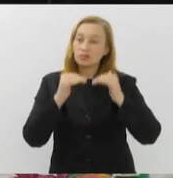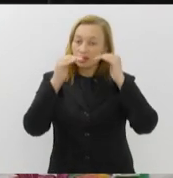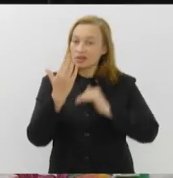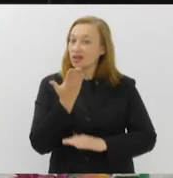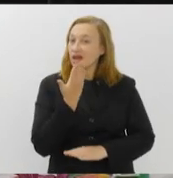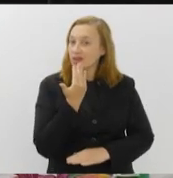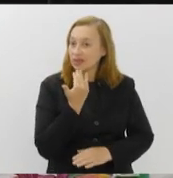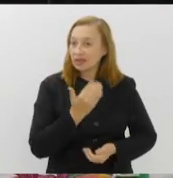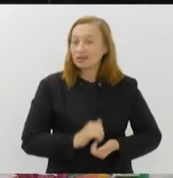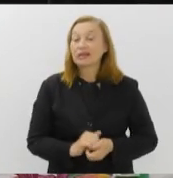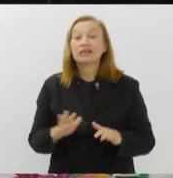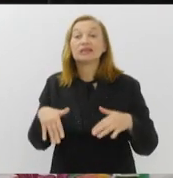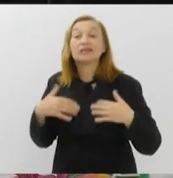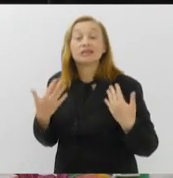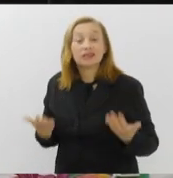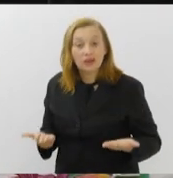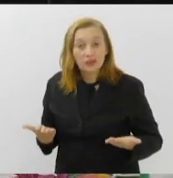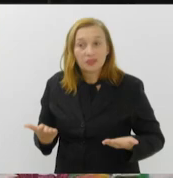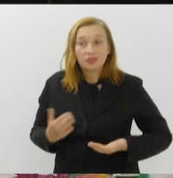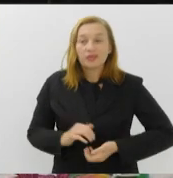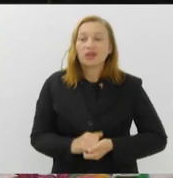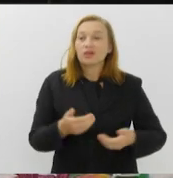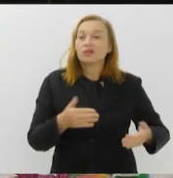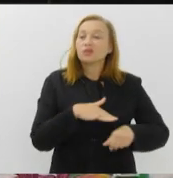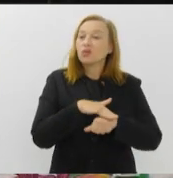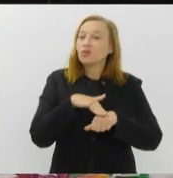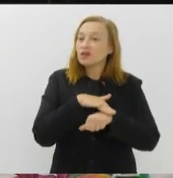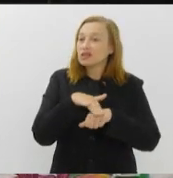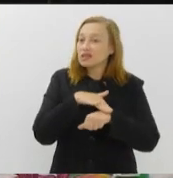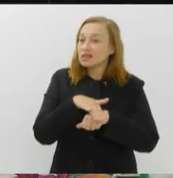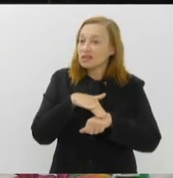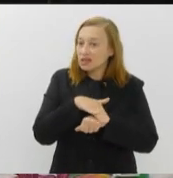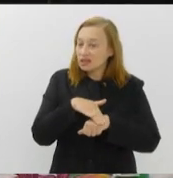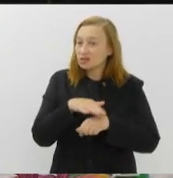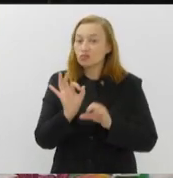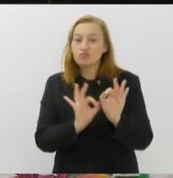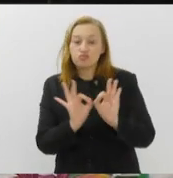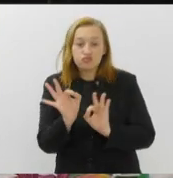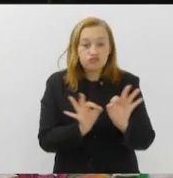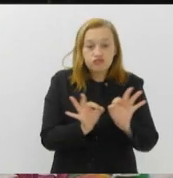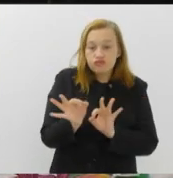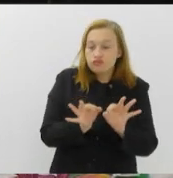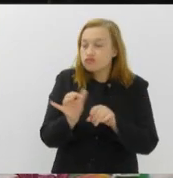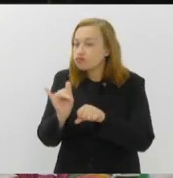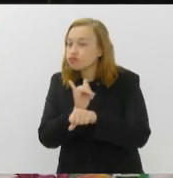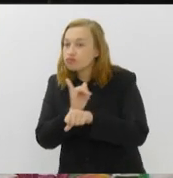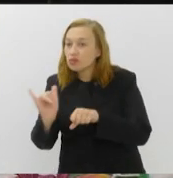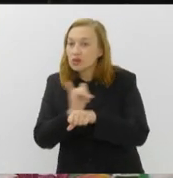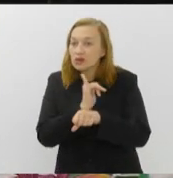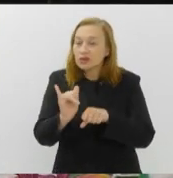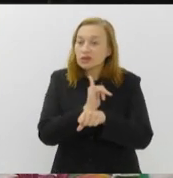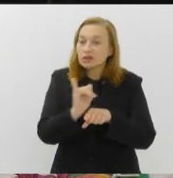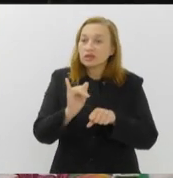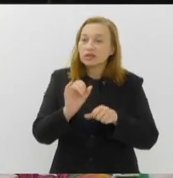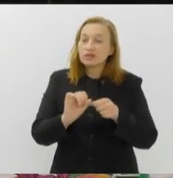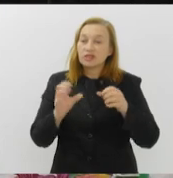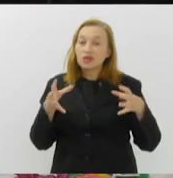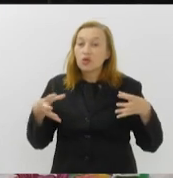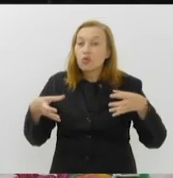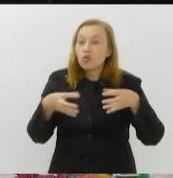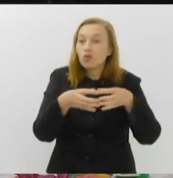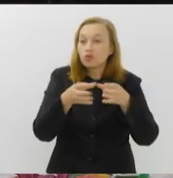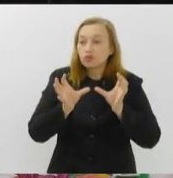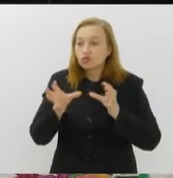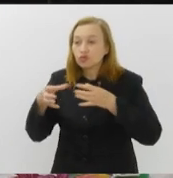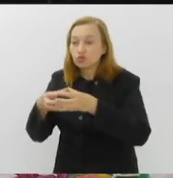alimentar. Então, nós conversamos, organizamos, articulamos de fazer conjuntamente essa